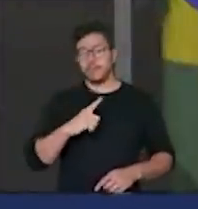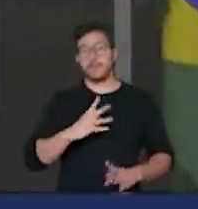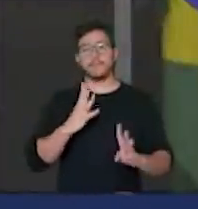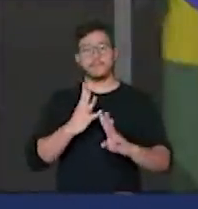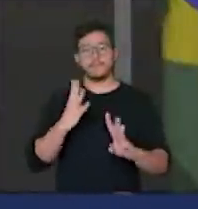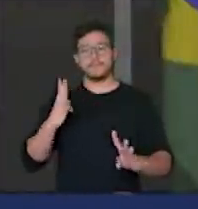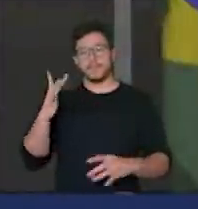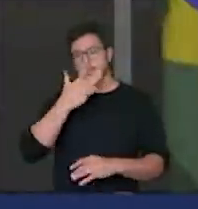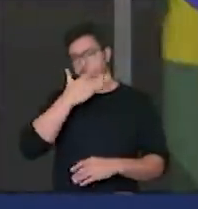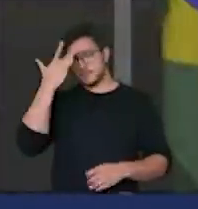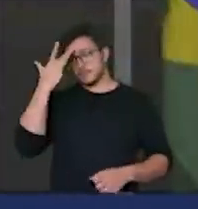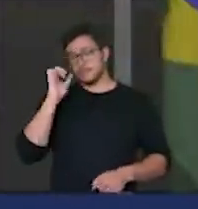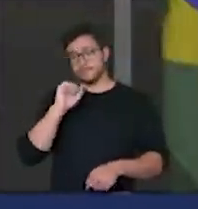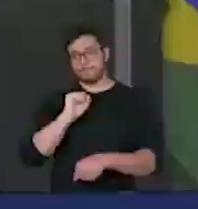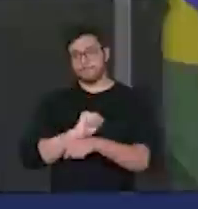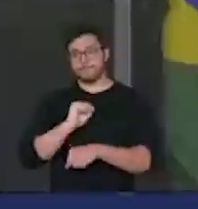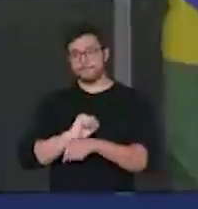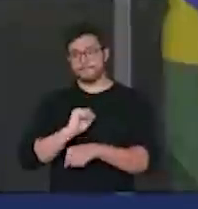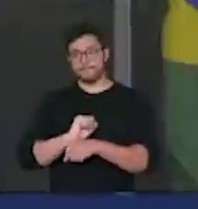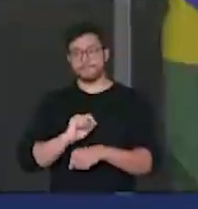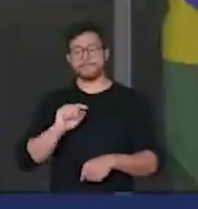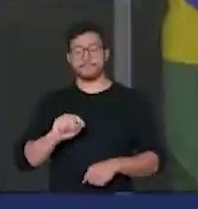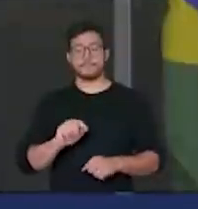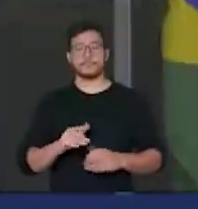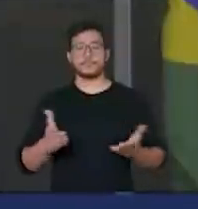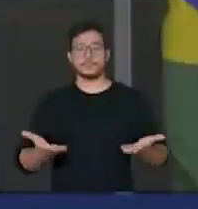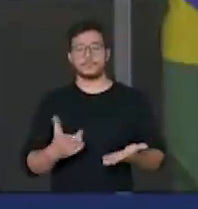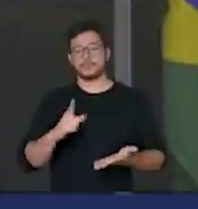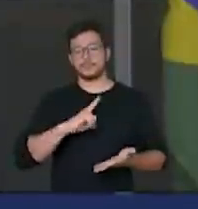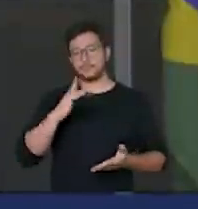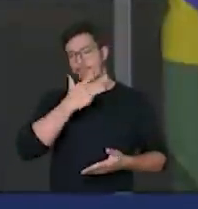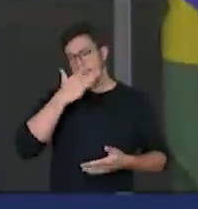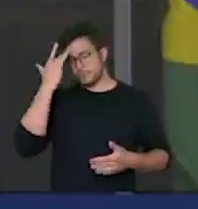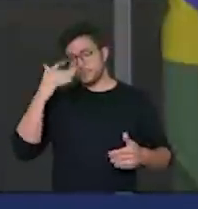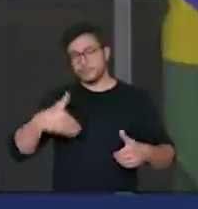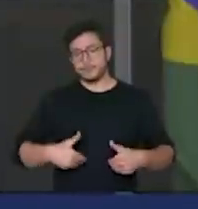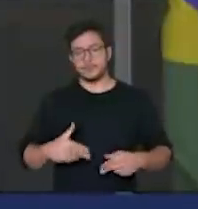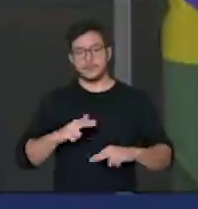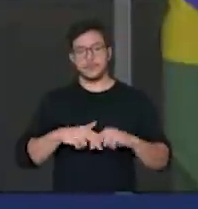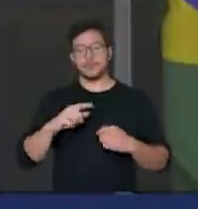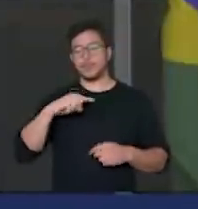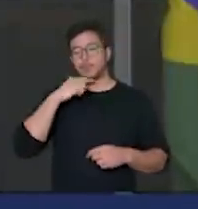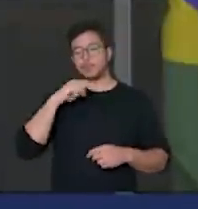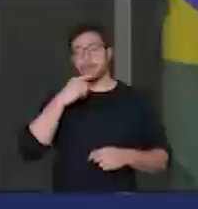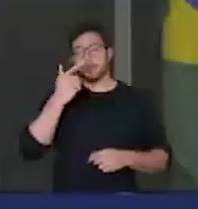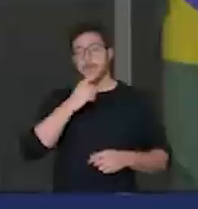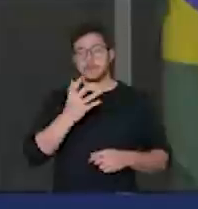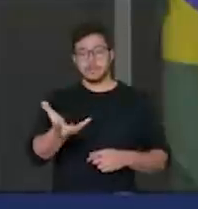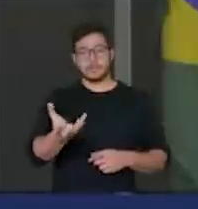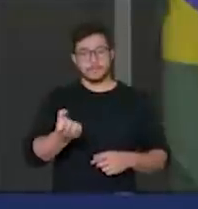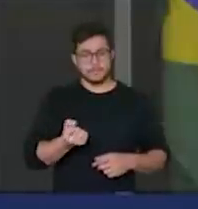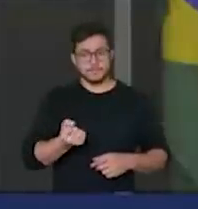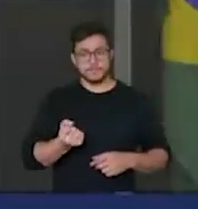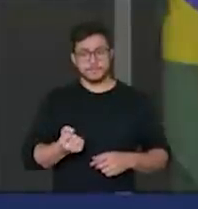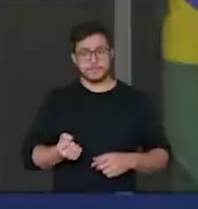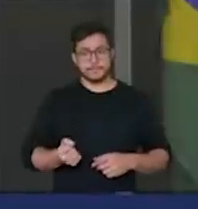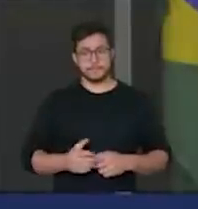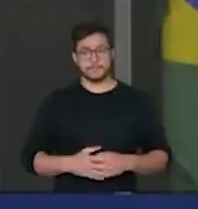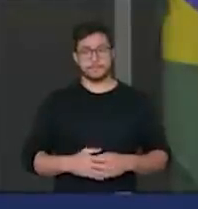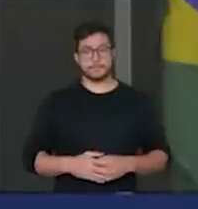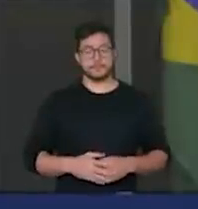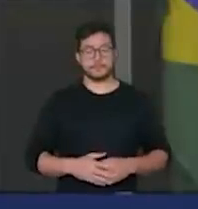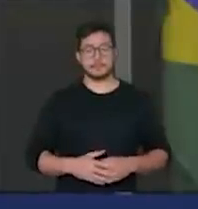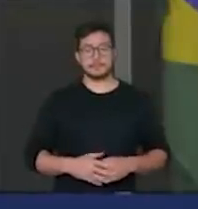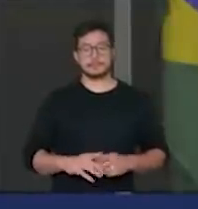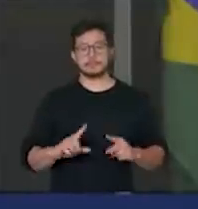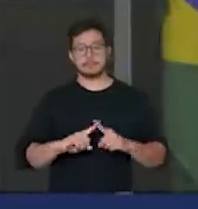fila do auxílio e sobre as pessoas que hoje estão passando fome porque não conseguem o acesso ao benefício. Enquanto isso,